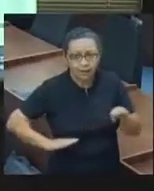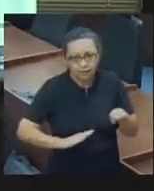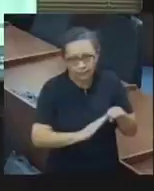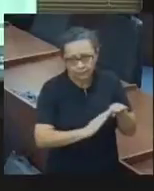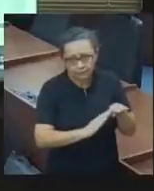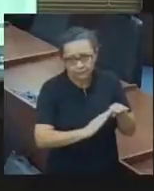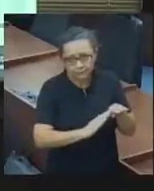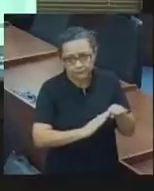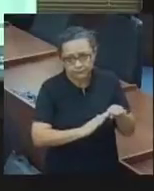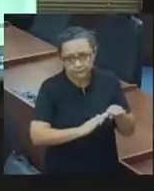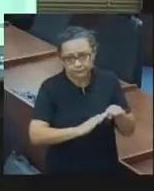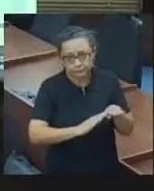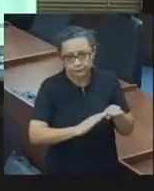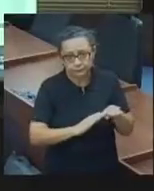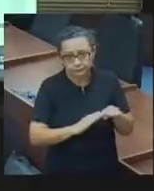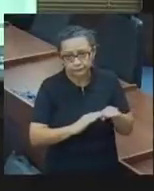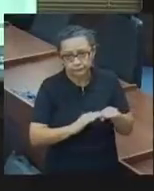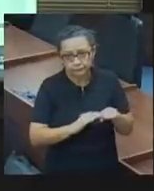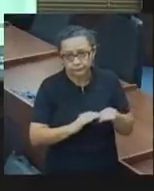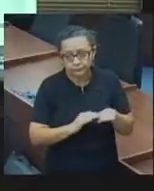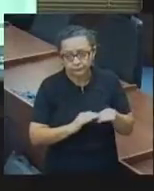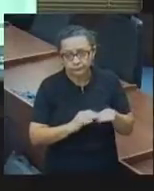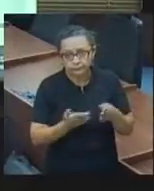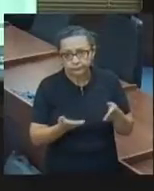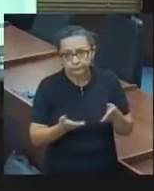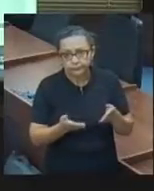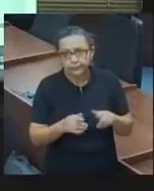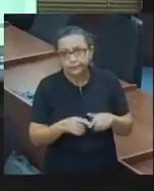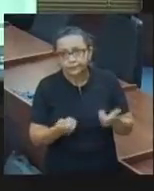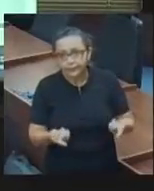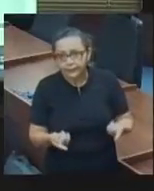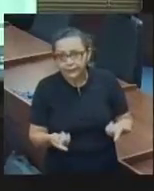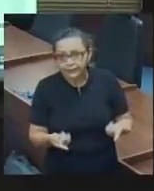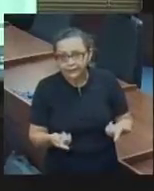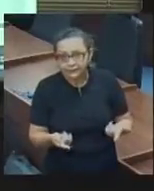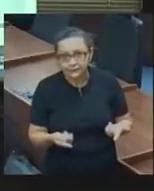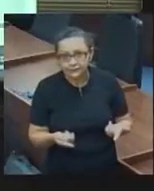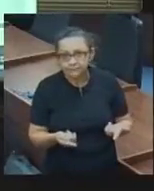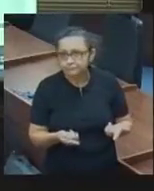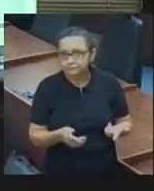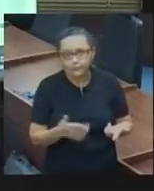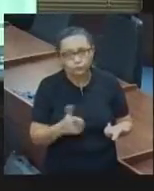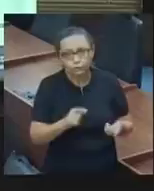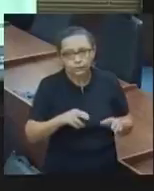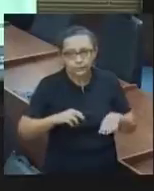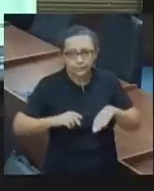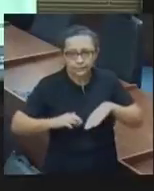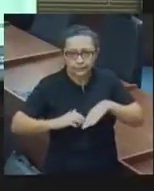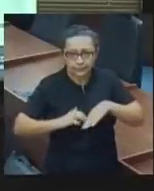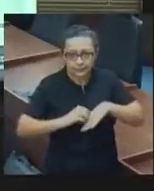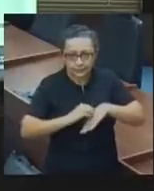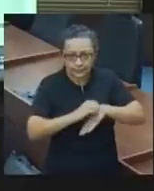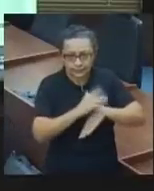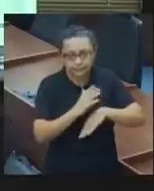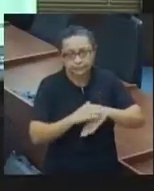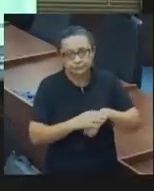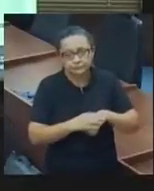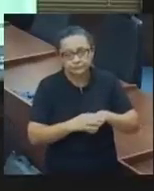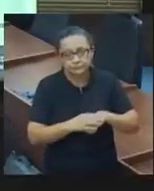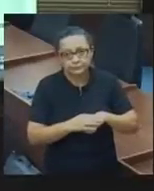meio pronunciada e mas de qualquer forma não haveria os degraus como não tem